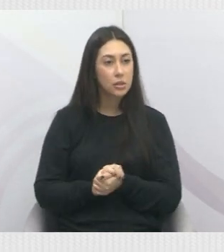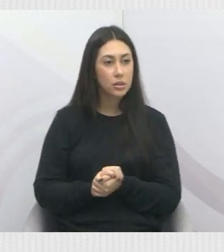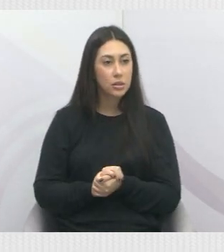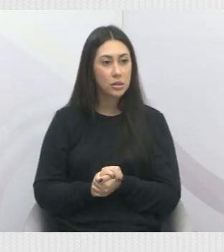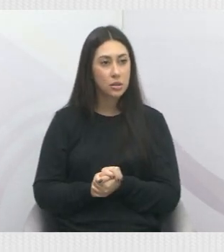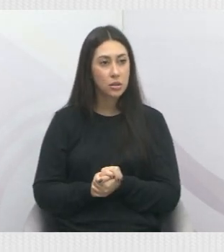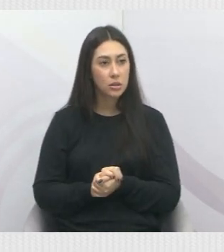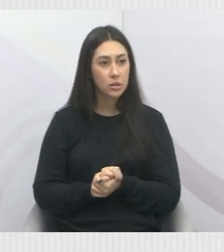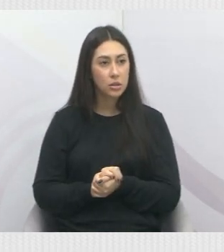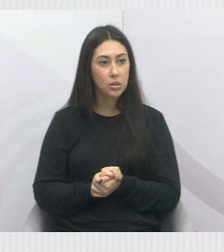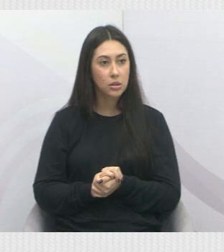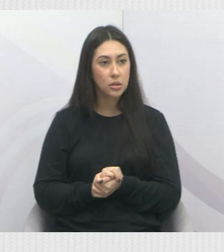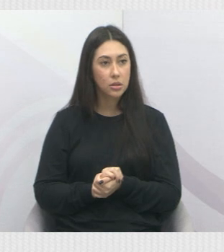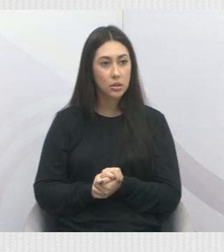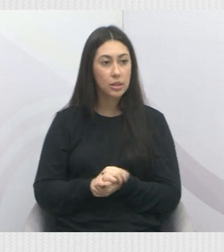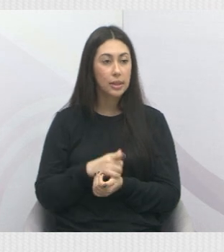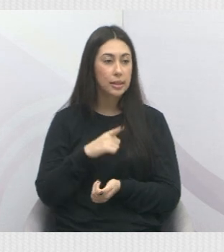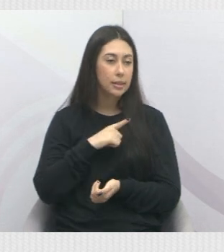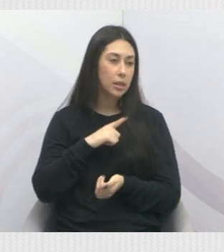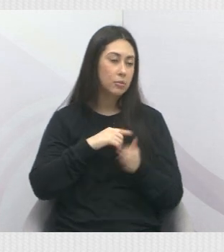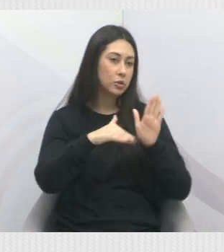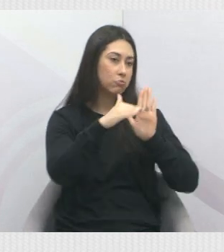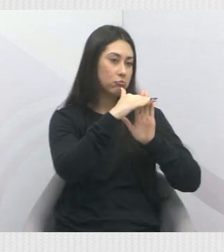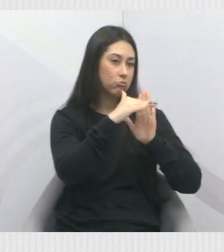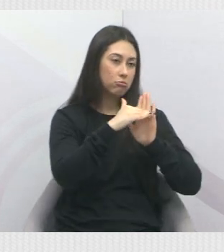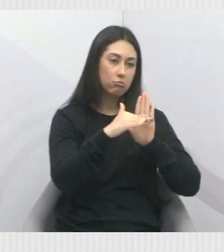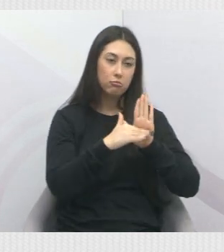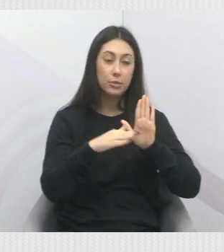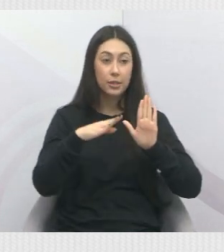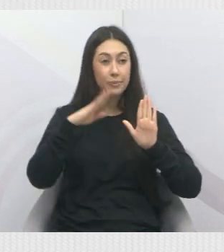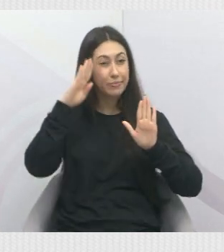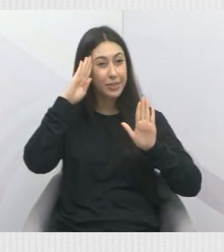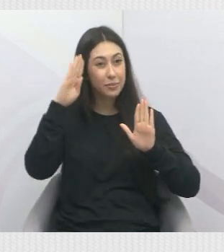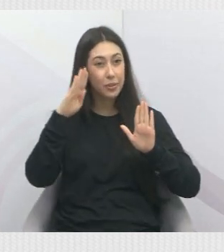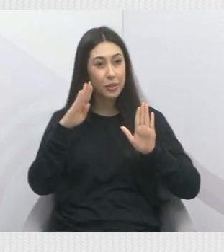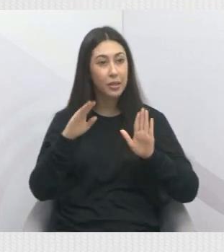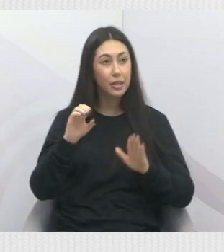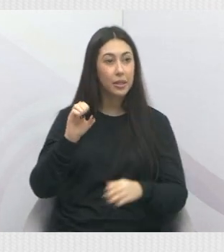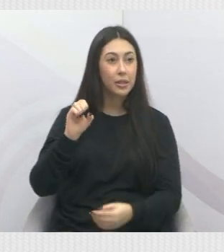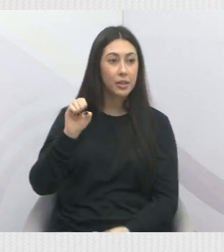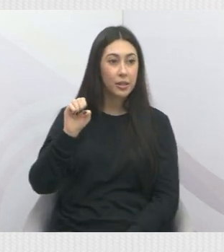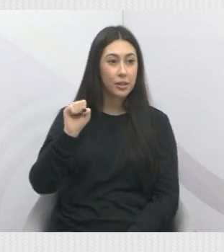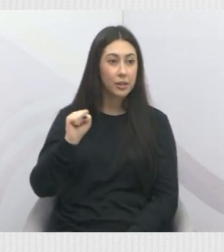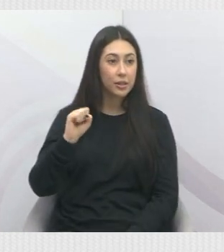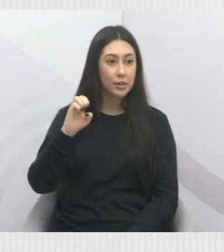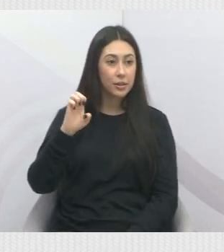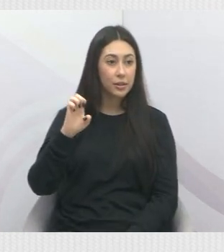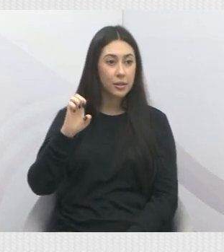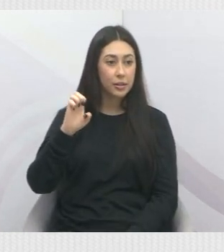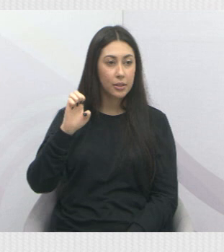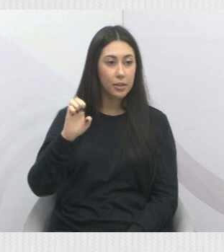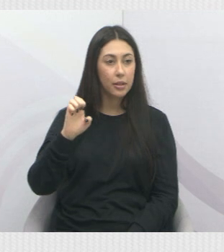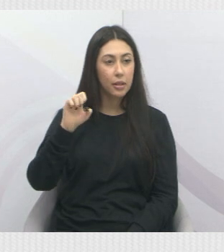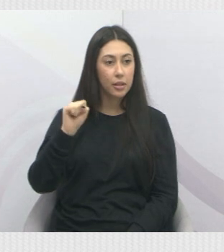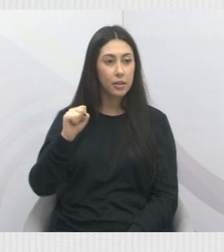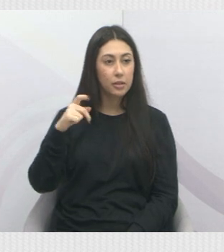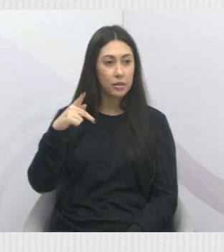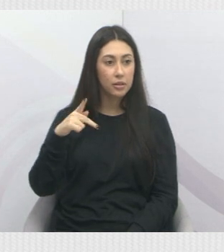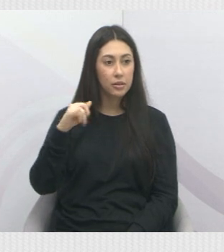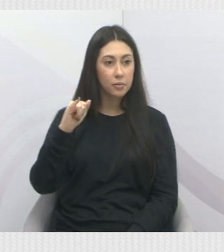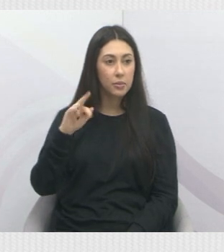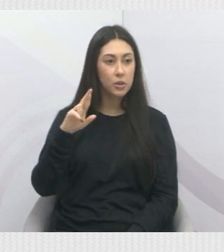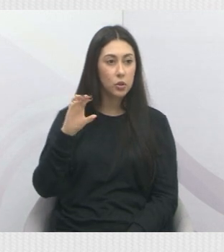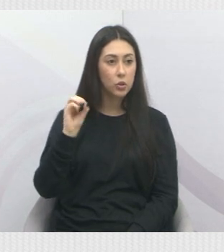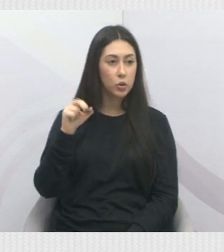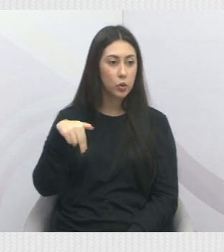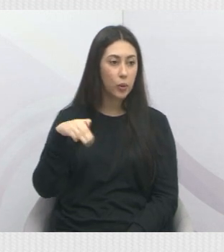2022. Temos todas essas, em destaque a espirometria, que provavelmente no próximo quadrimestre, ou